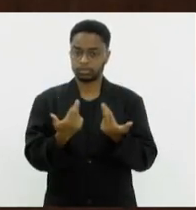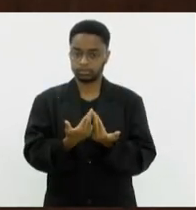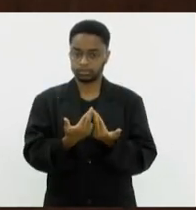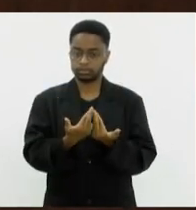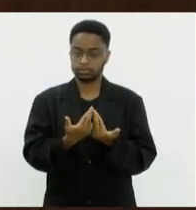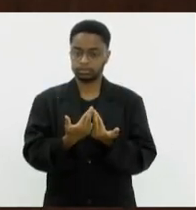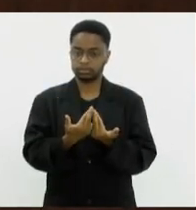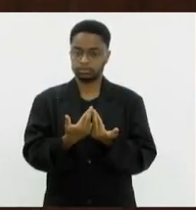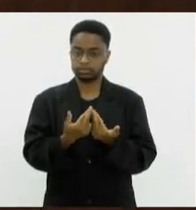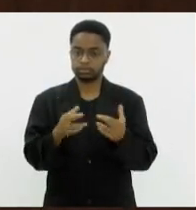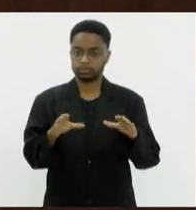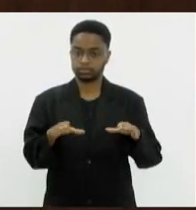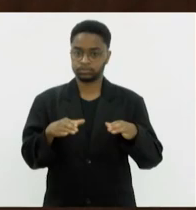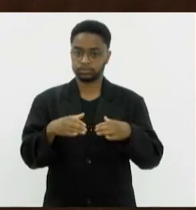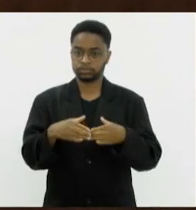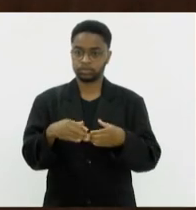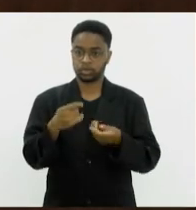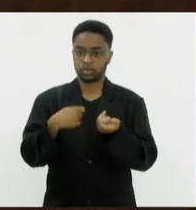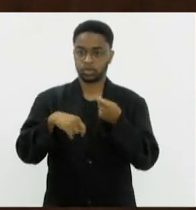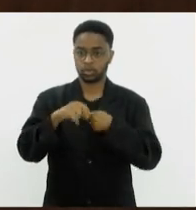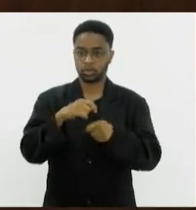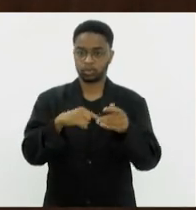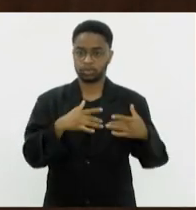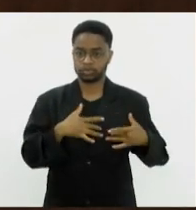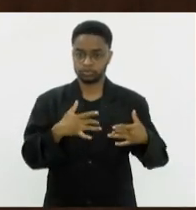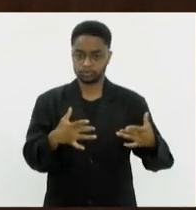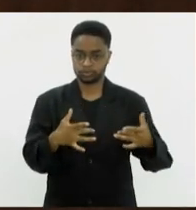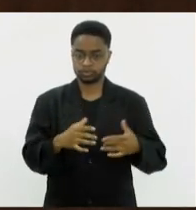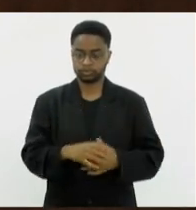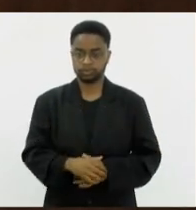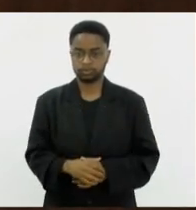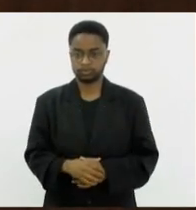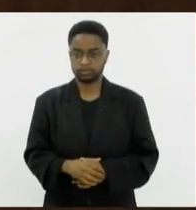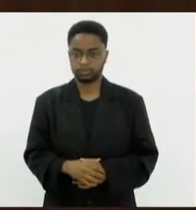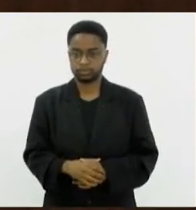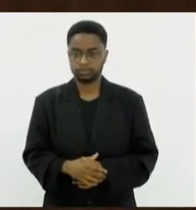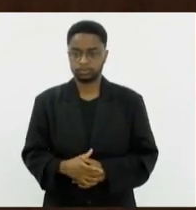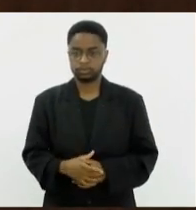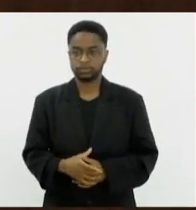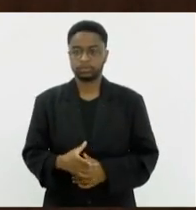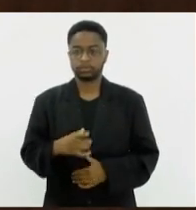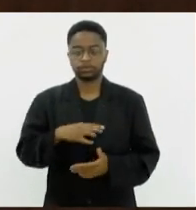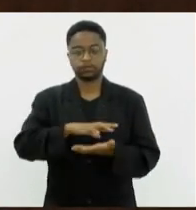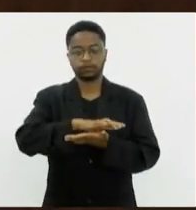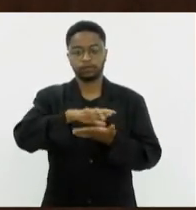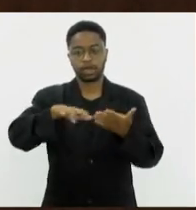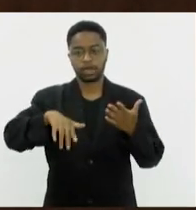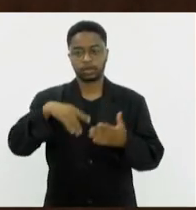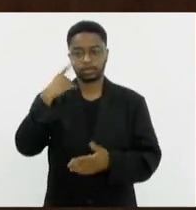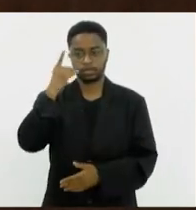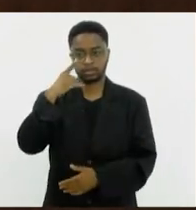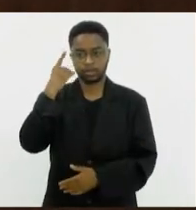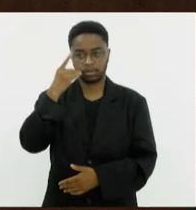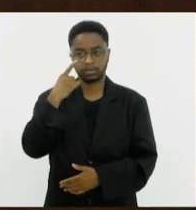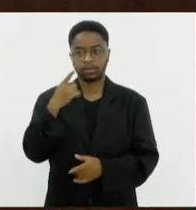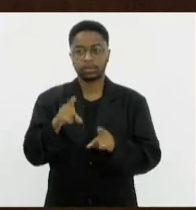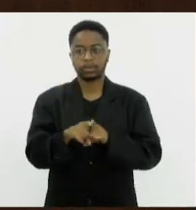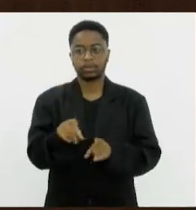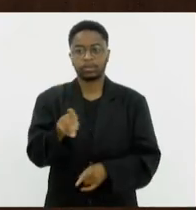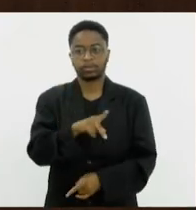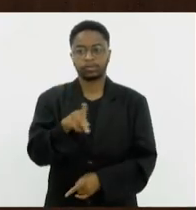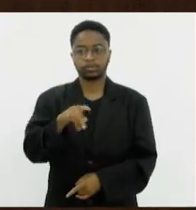da Frente da Economia Solidária. Estávamos vários dos deputados aqui, vejo o